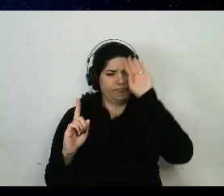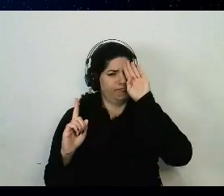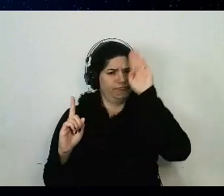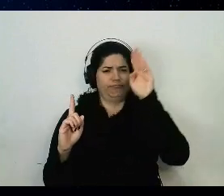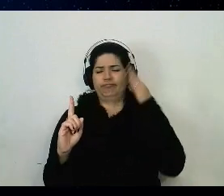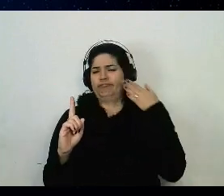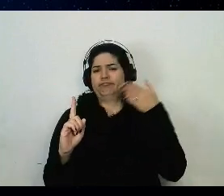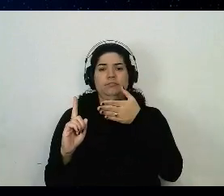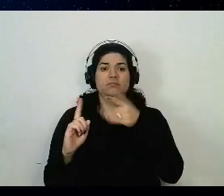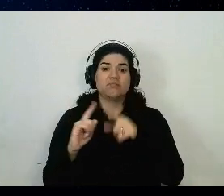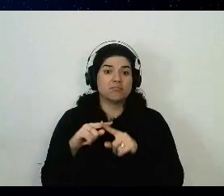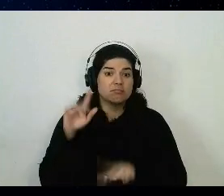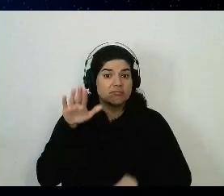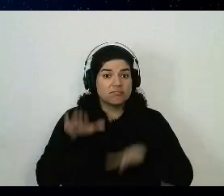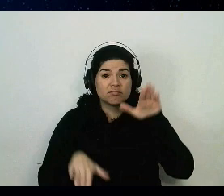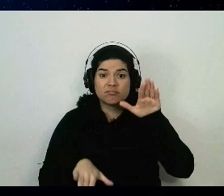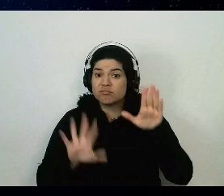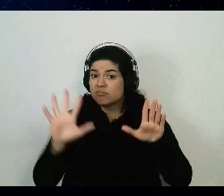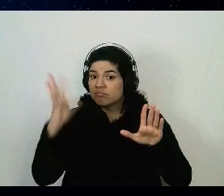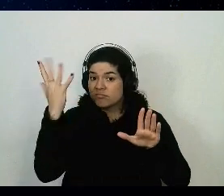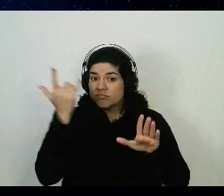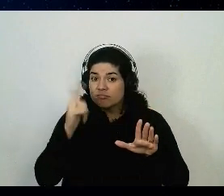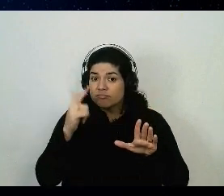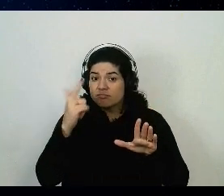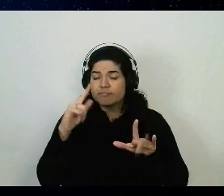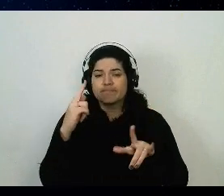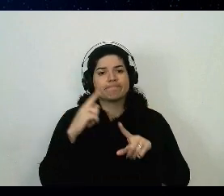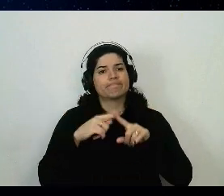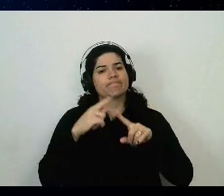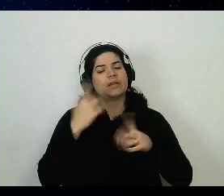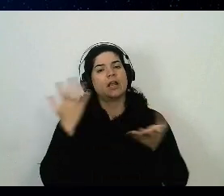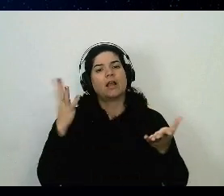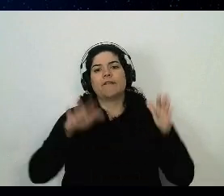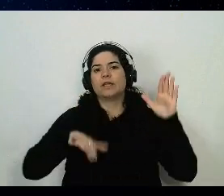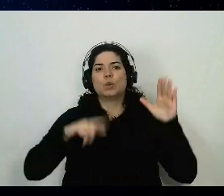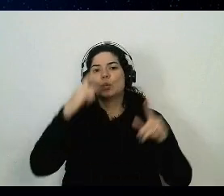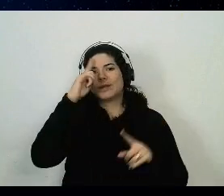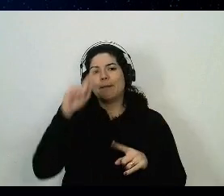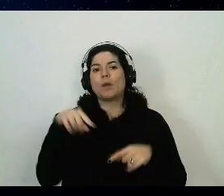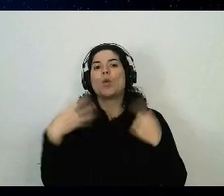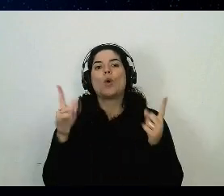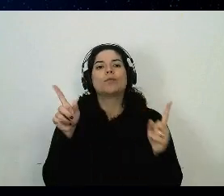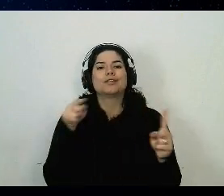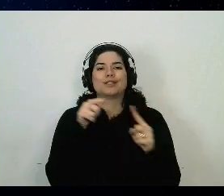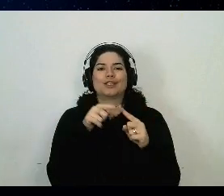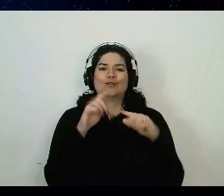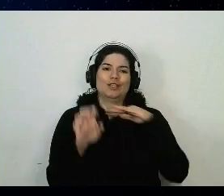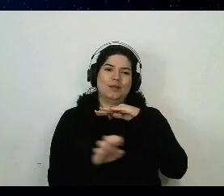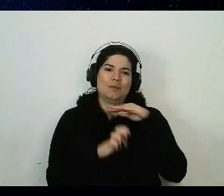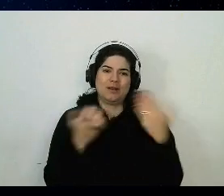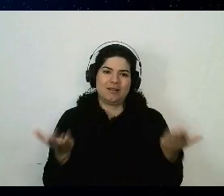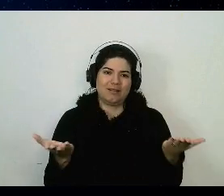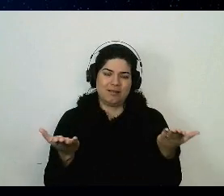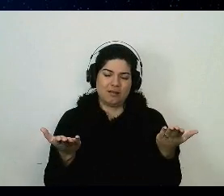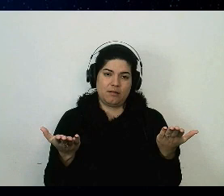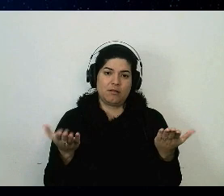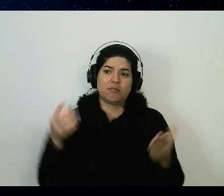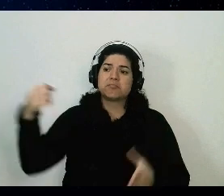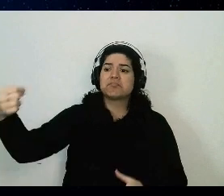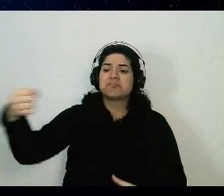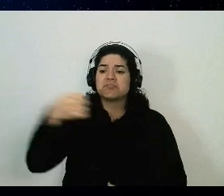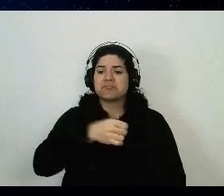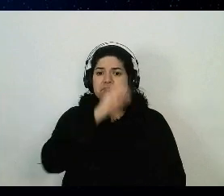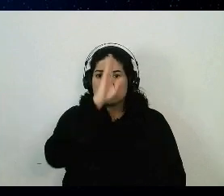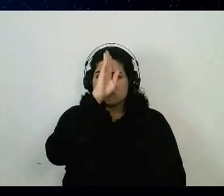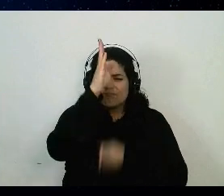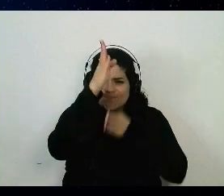gente não está fazendo isso acontecer. Porque se a gente não sabe, muitas vezes, nem o propósito real da empresa que a gente está, como é que nós vamos colocar o cliente no centro de tudo, no final